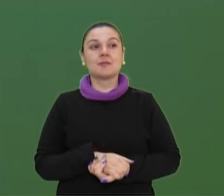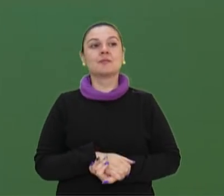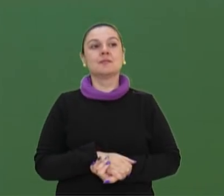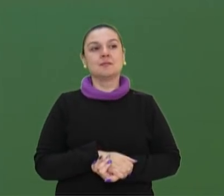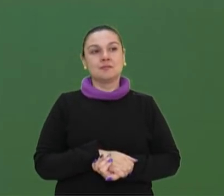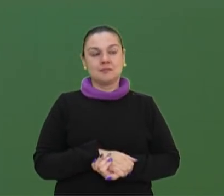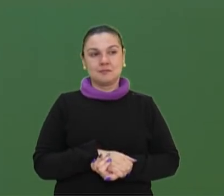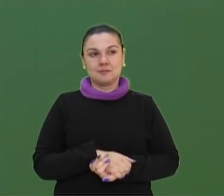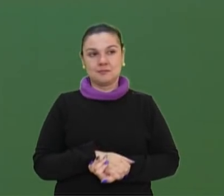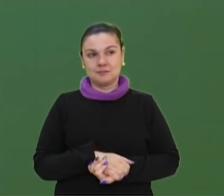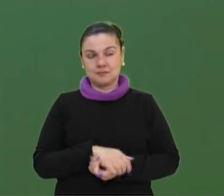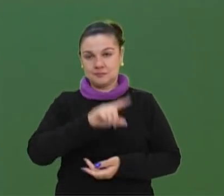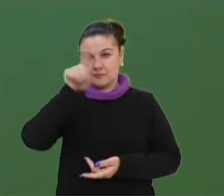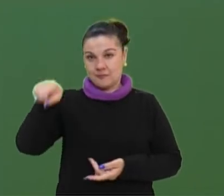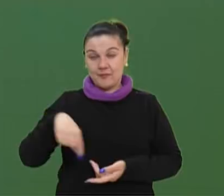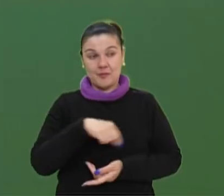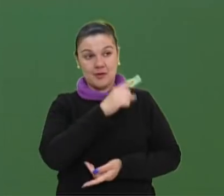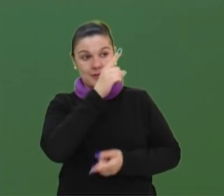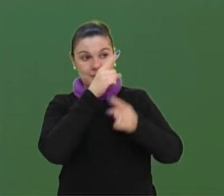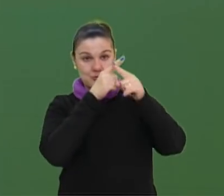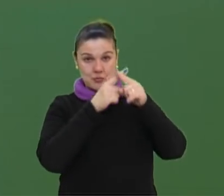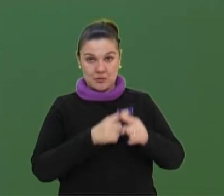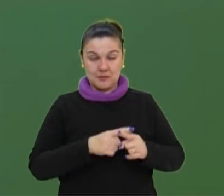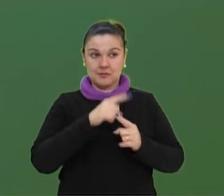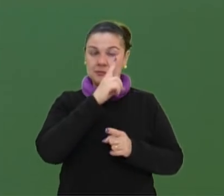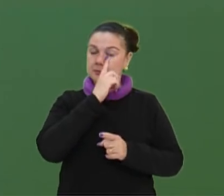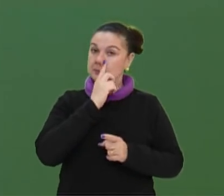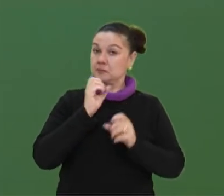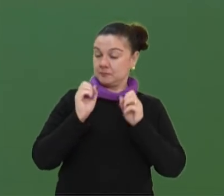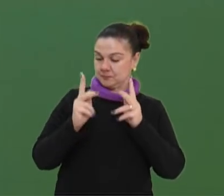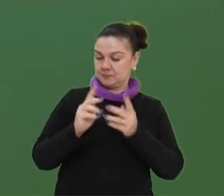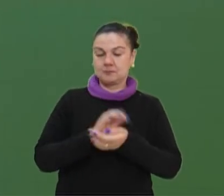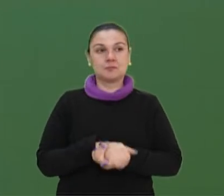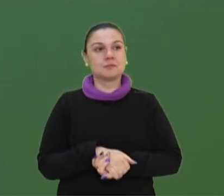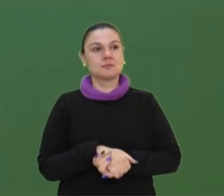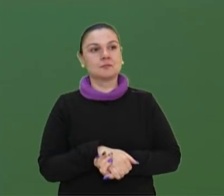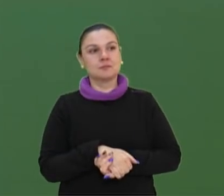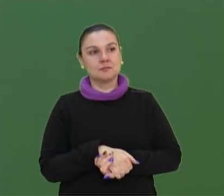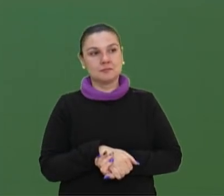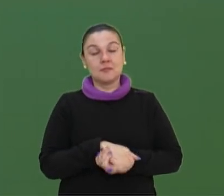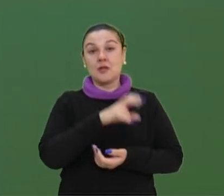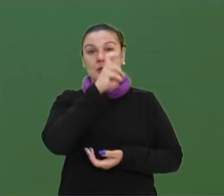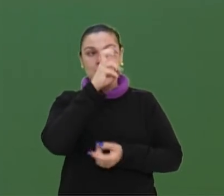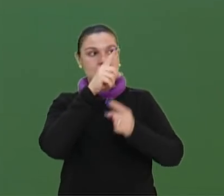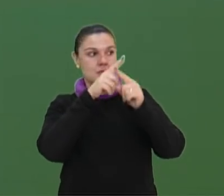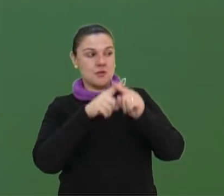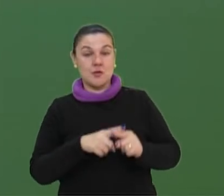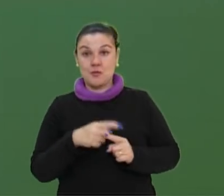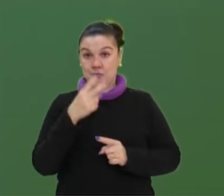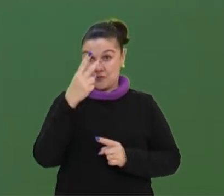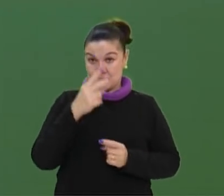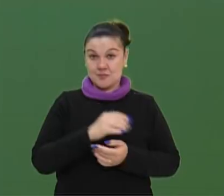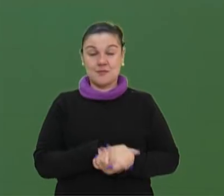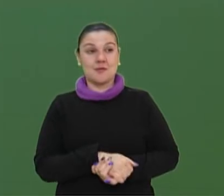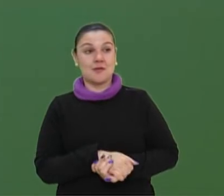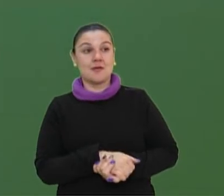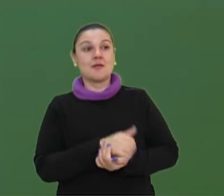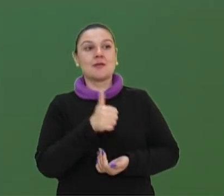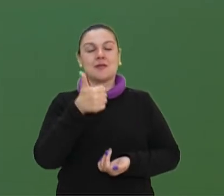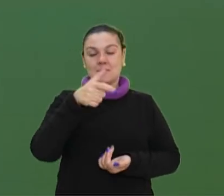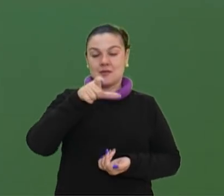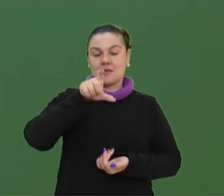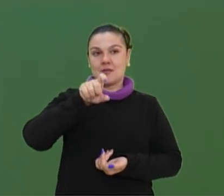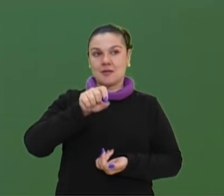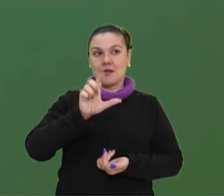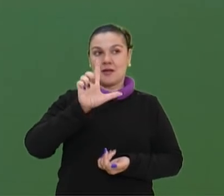operação. Então, 2 está dividindo, vai para o outro lado multiplicando. Então, 5 vezes 2 vai dar 10